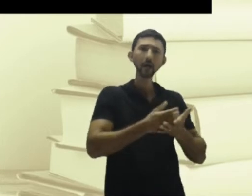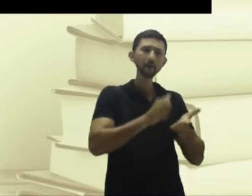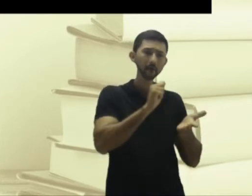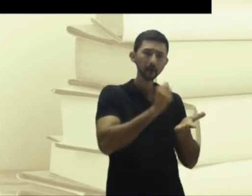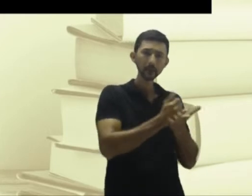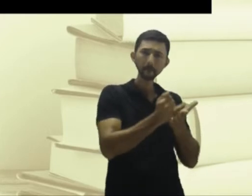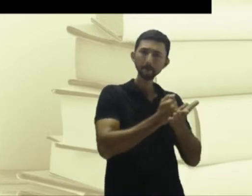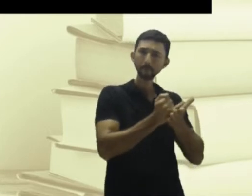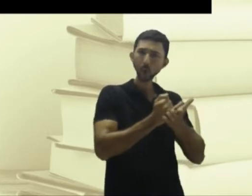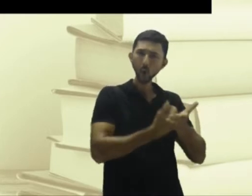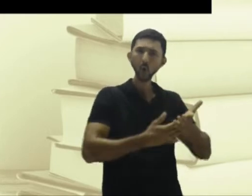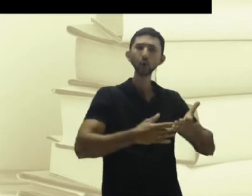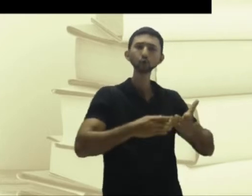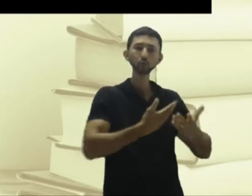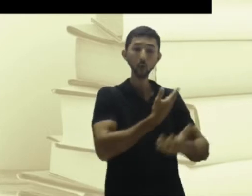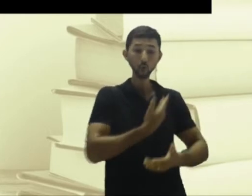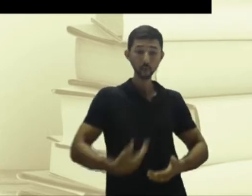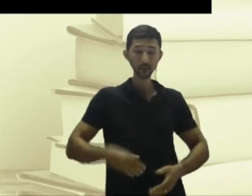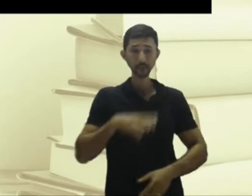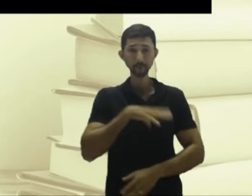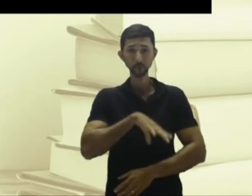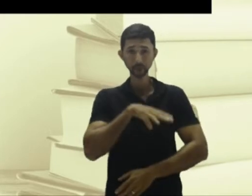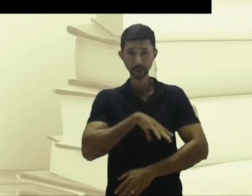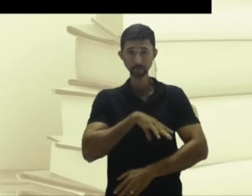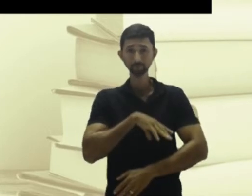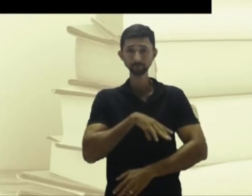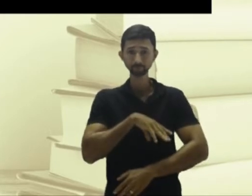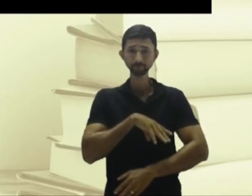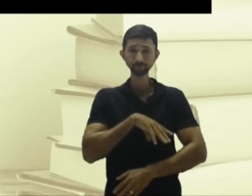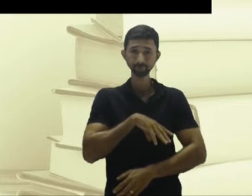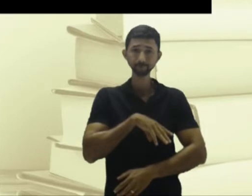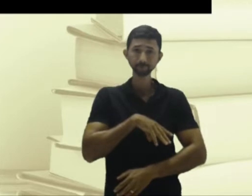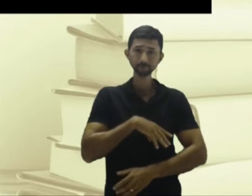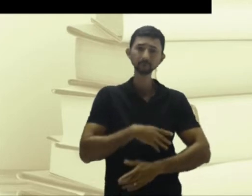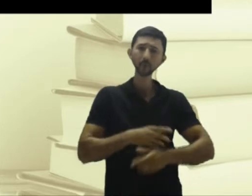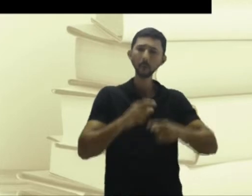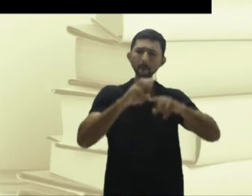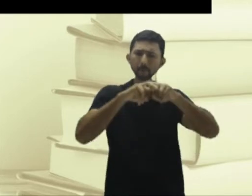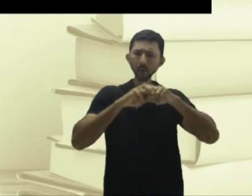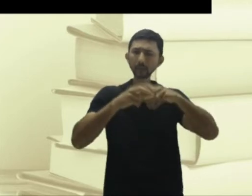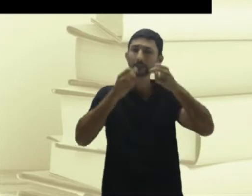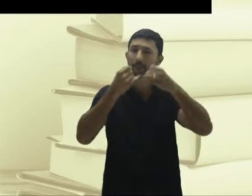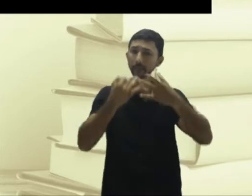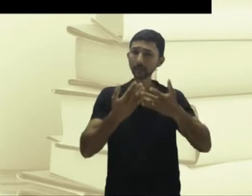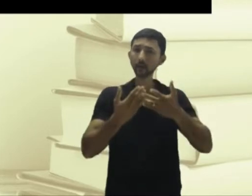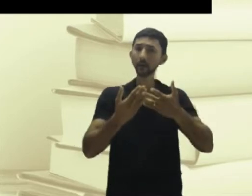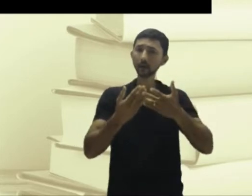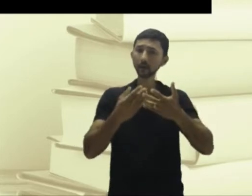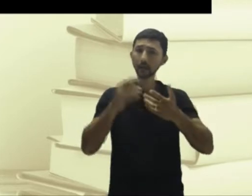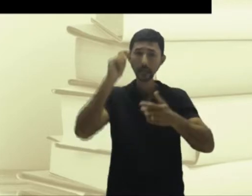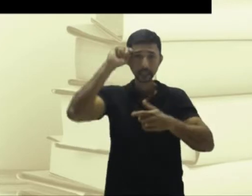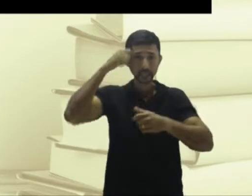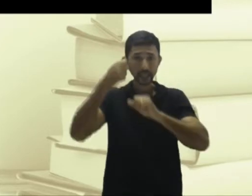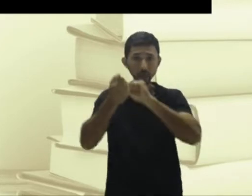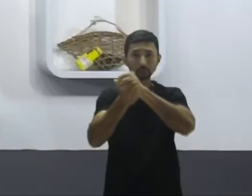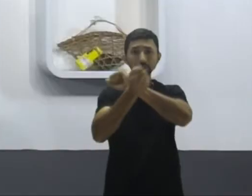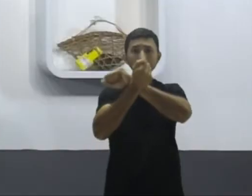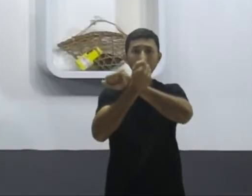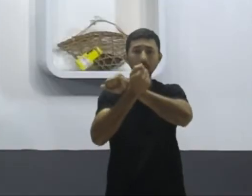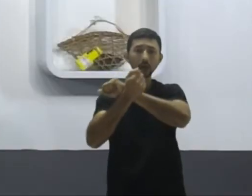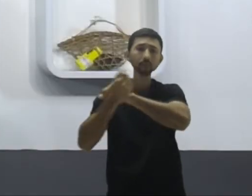impostos ao governo português. Então, essa é uma das explicações, que